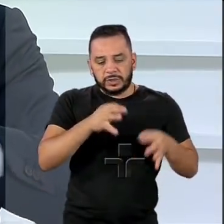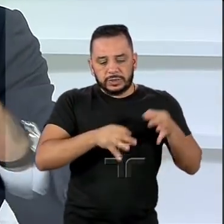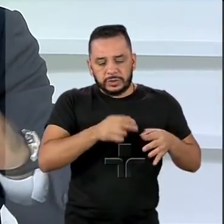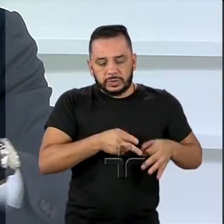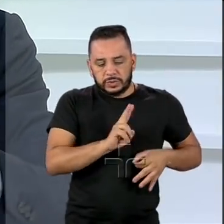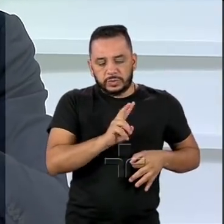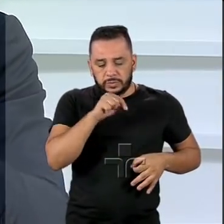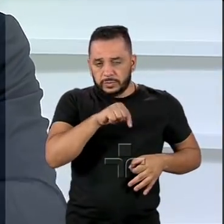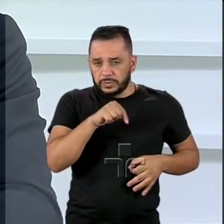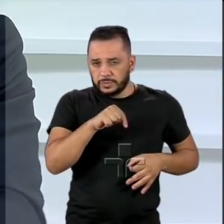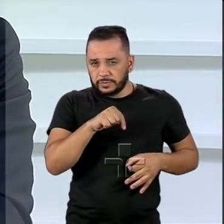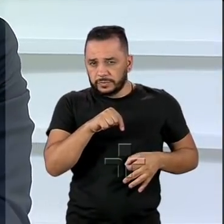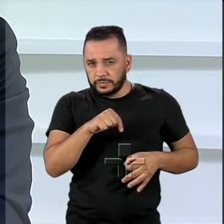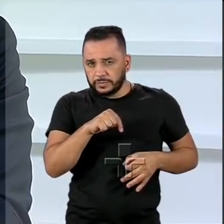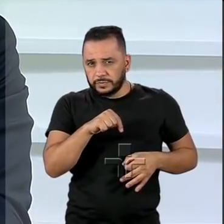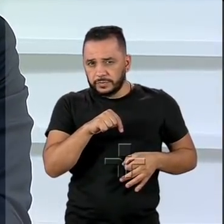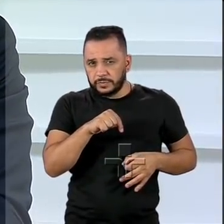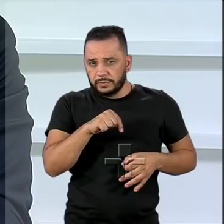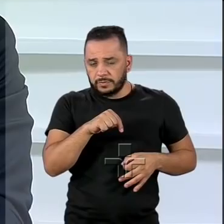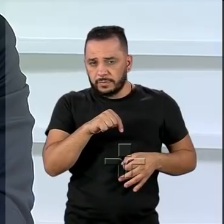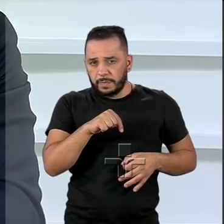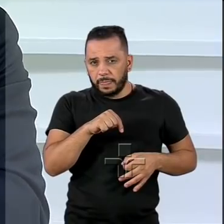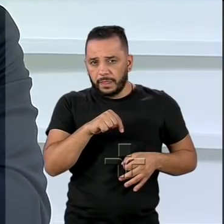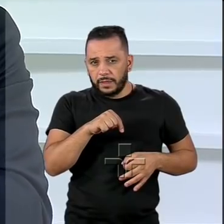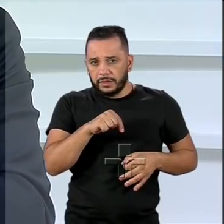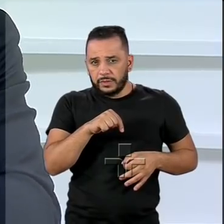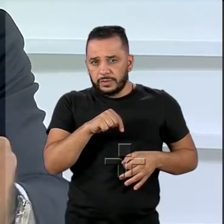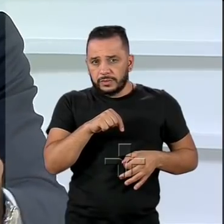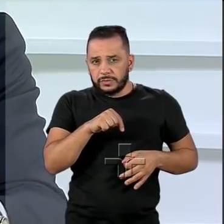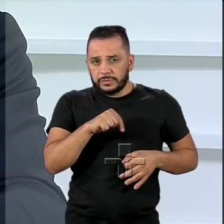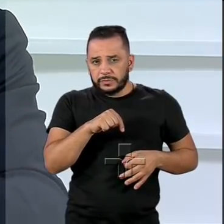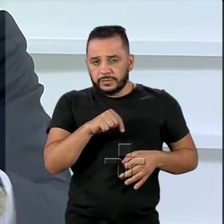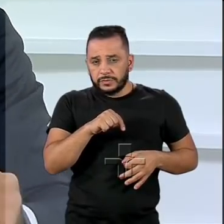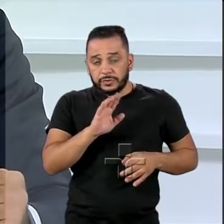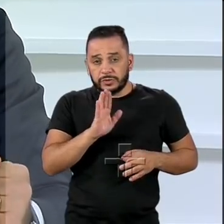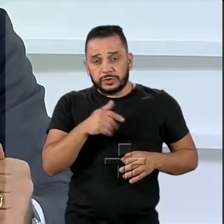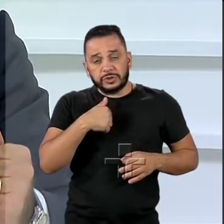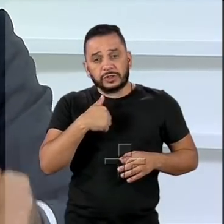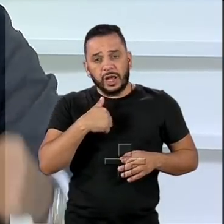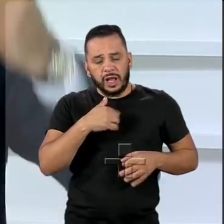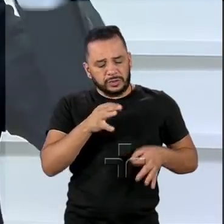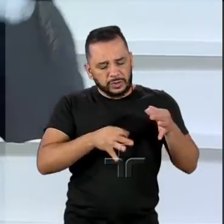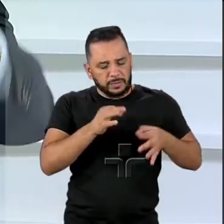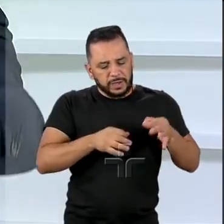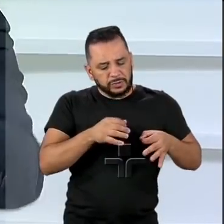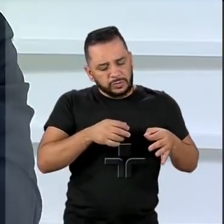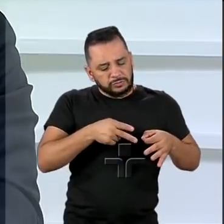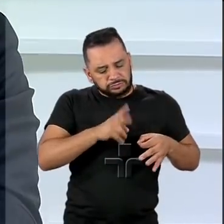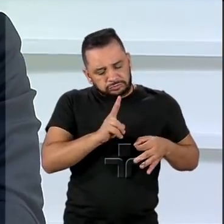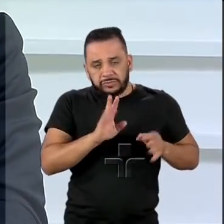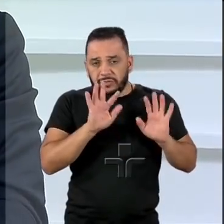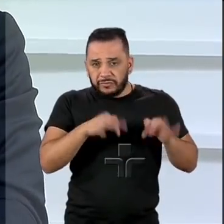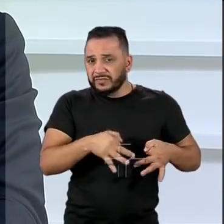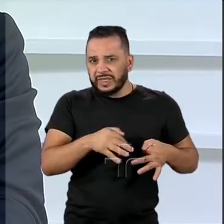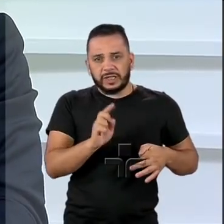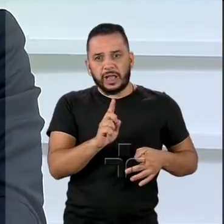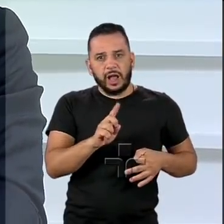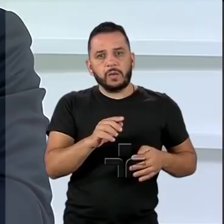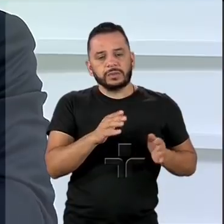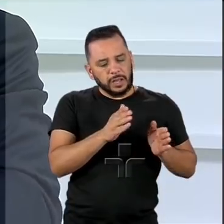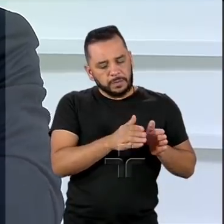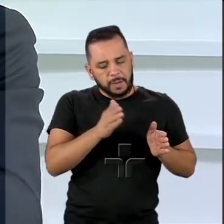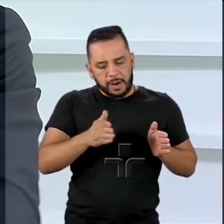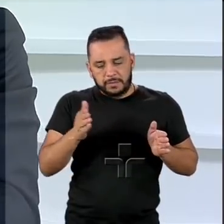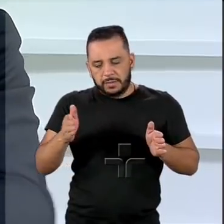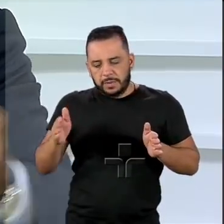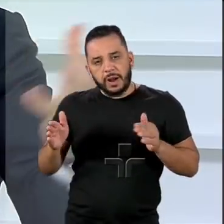o julgamento com o término não se dava na segunda instância, mas sim exclusivamente no Supremo Tribunal Federal.